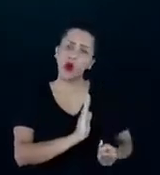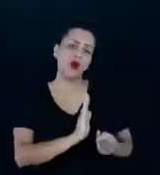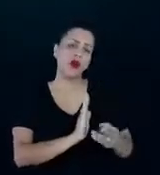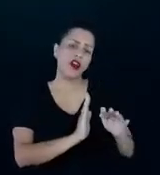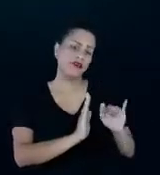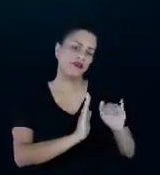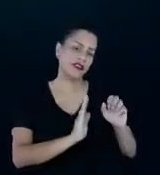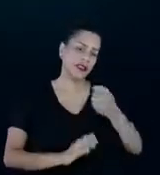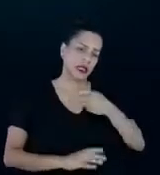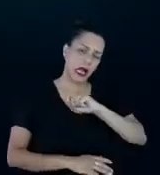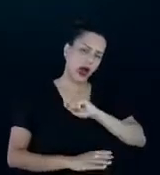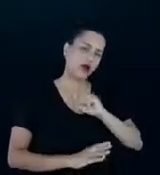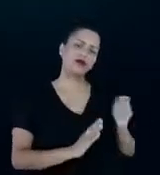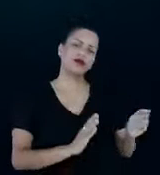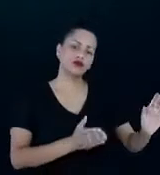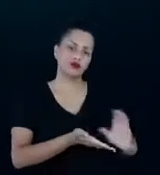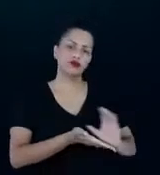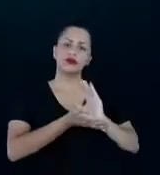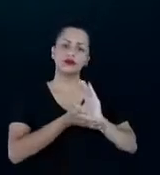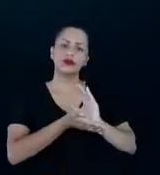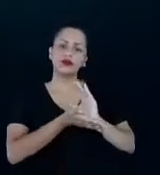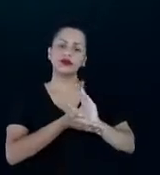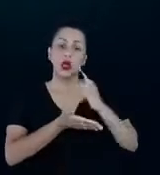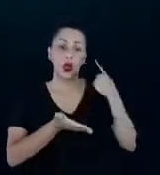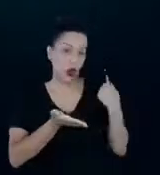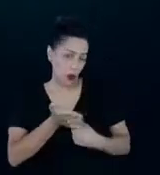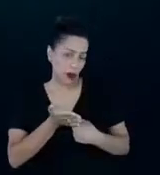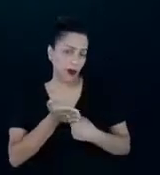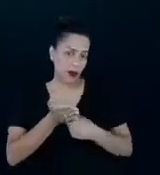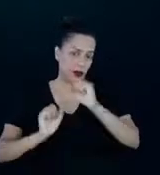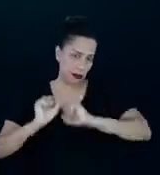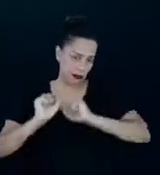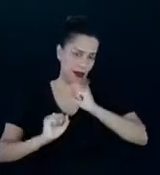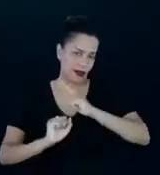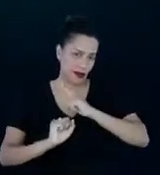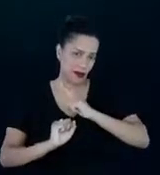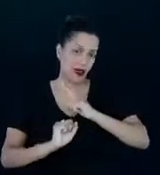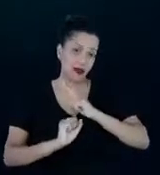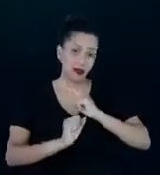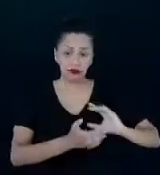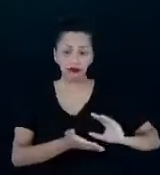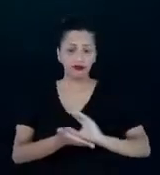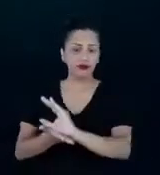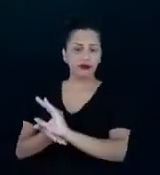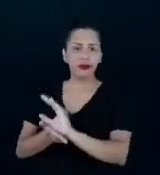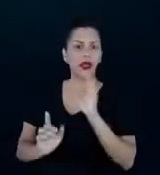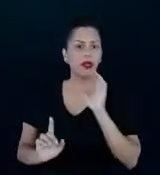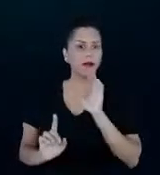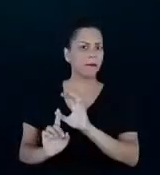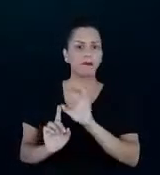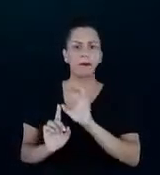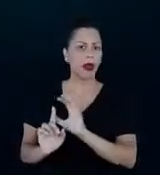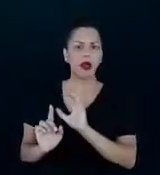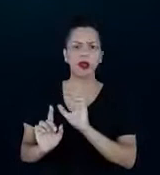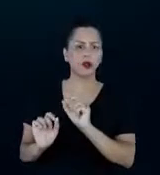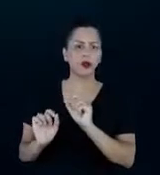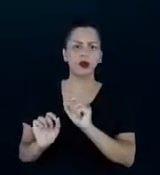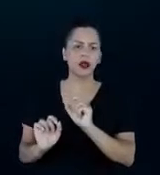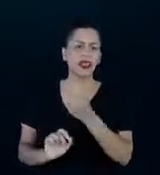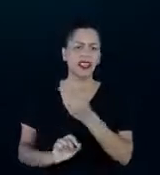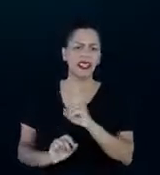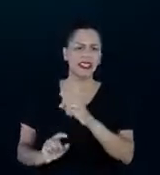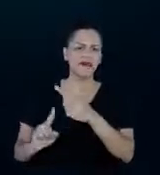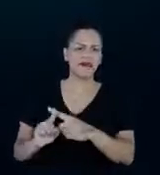das empresas, em vez de pagar imposto, colocar em P&D. Ou seja, ele impacta a economia em mais de 15 vezes. A gente gera,